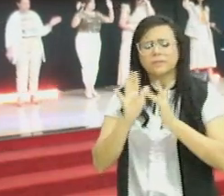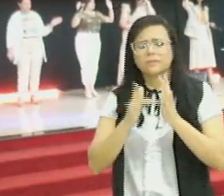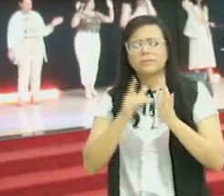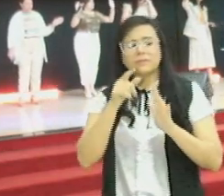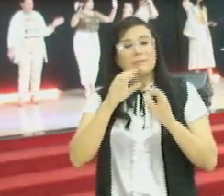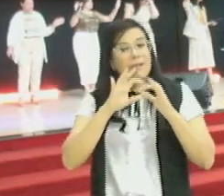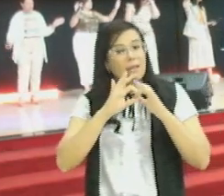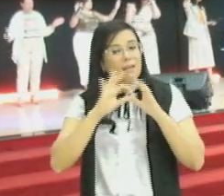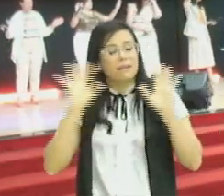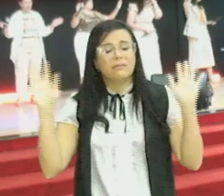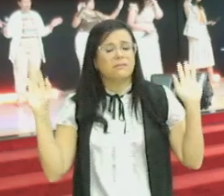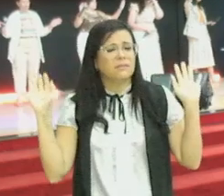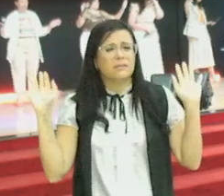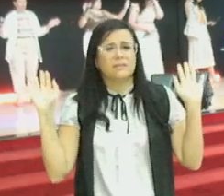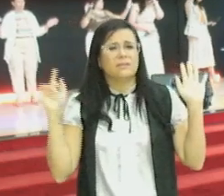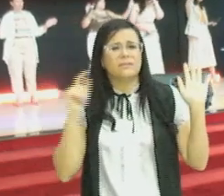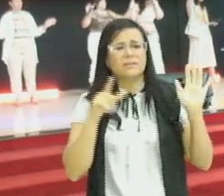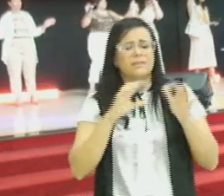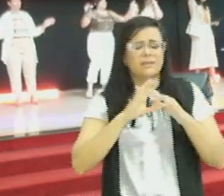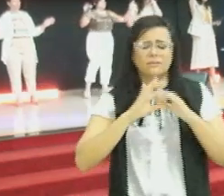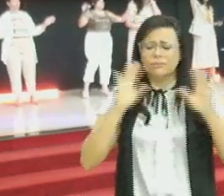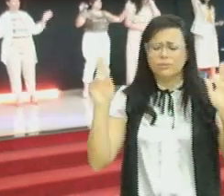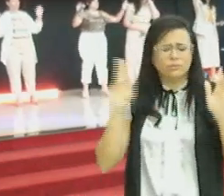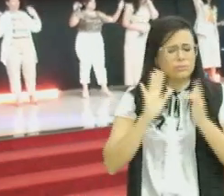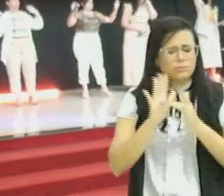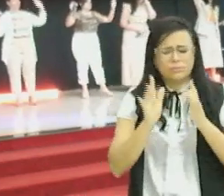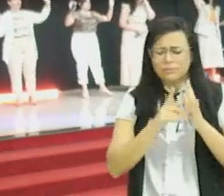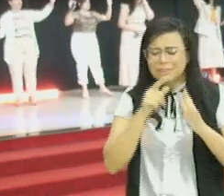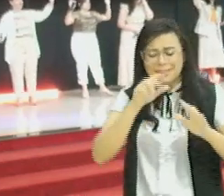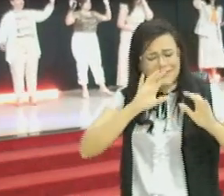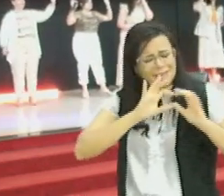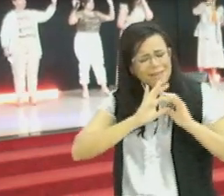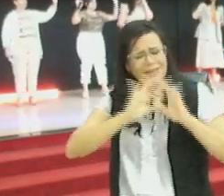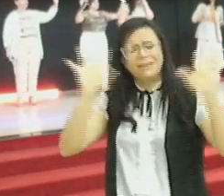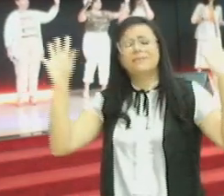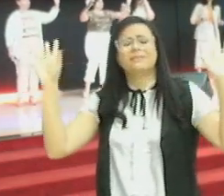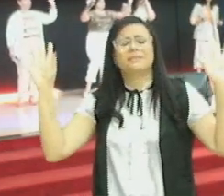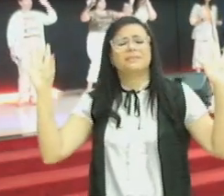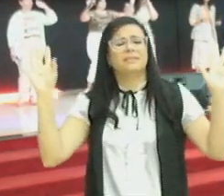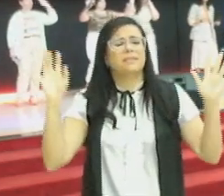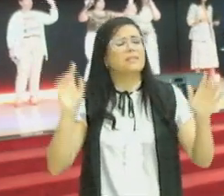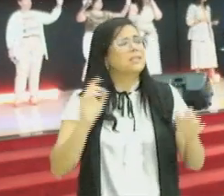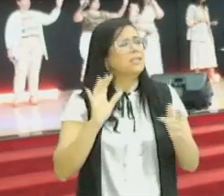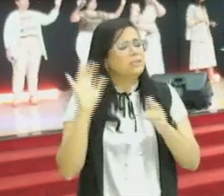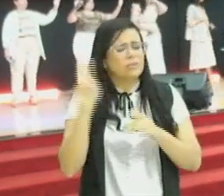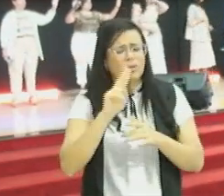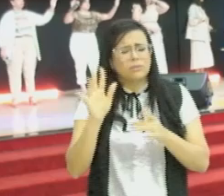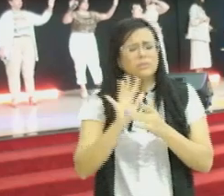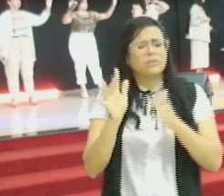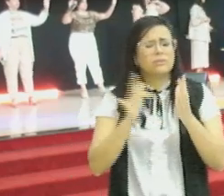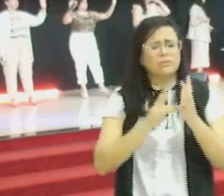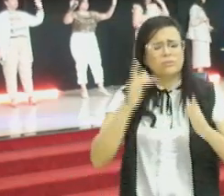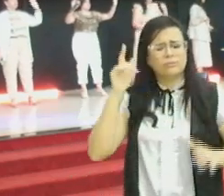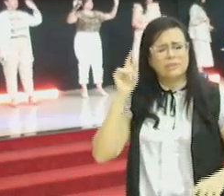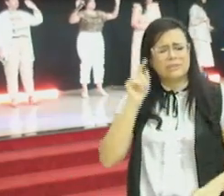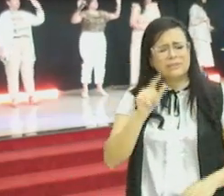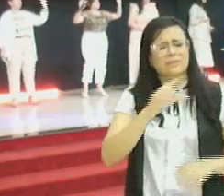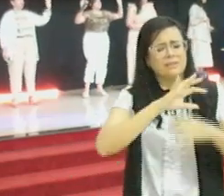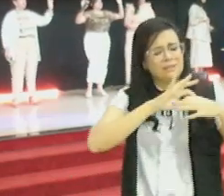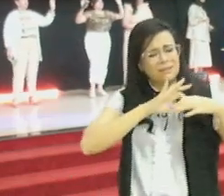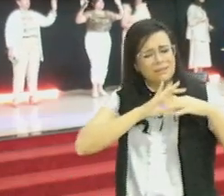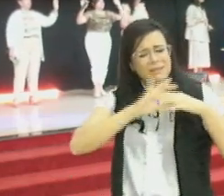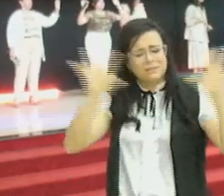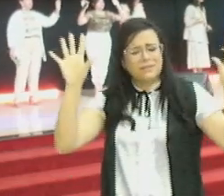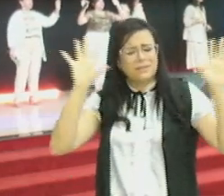Jesus você está livre, em nome de Jesus você está livre. Em nome de Jesus, você